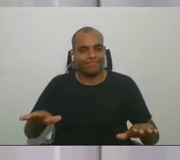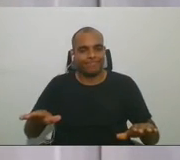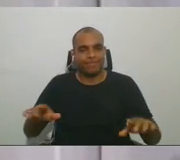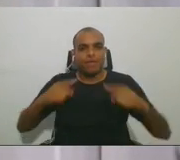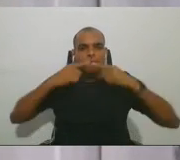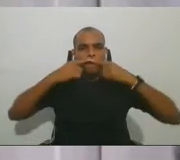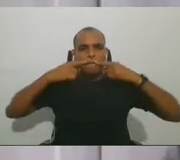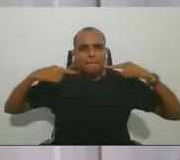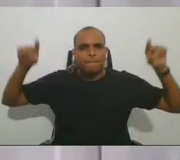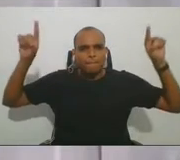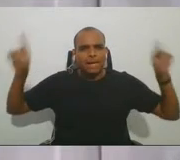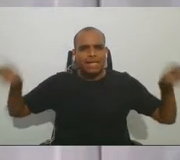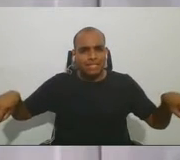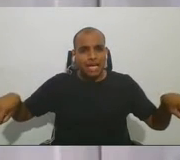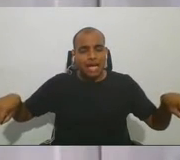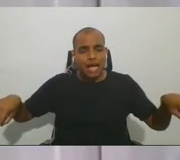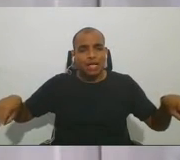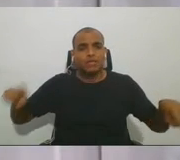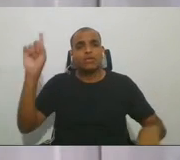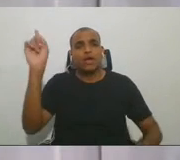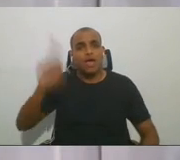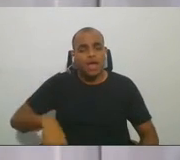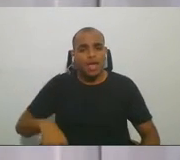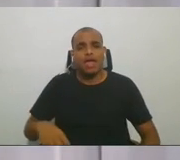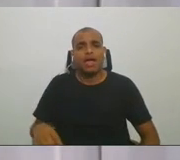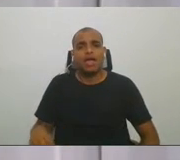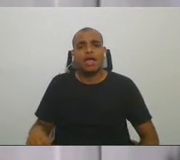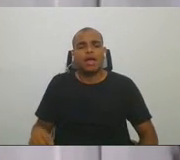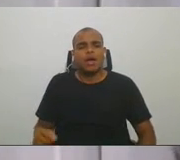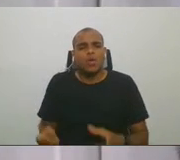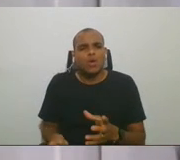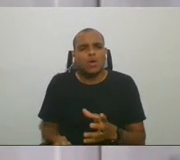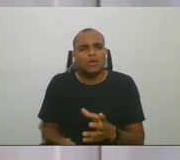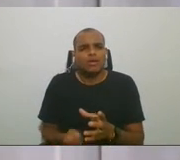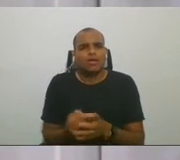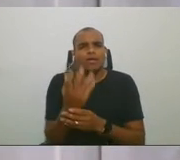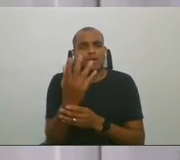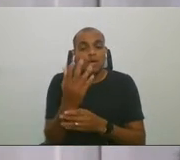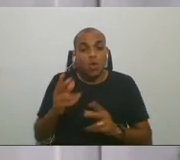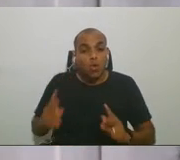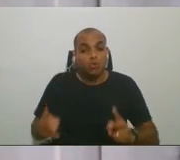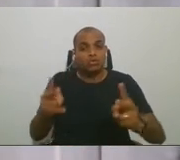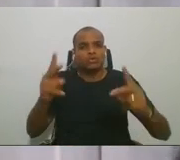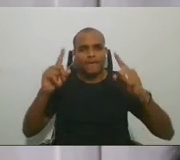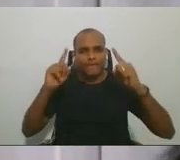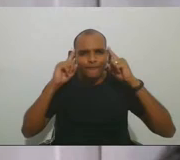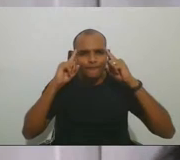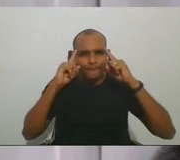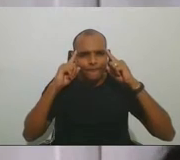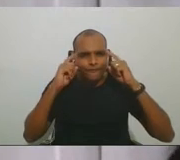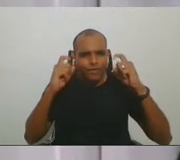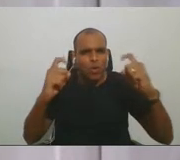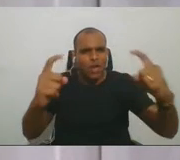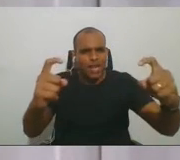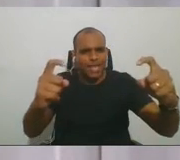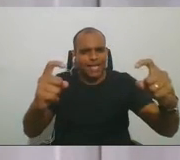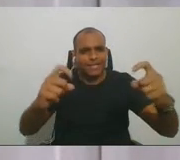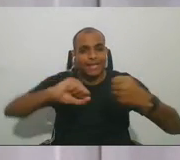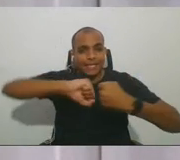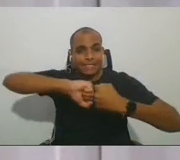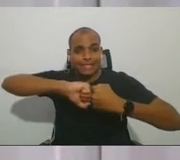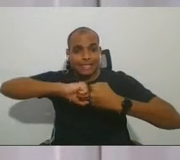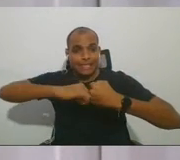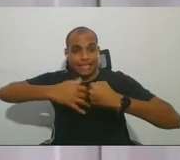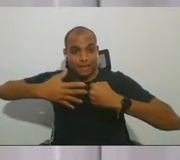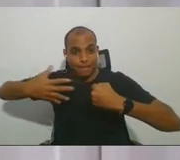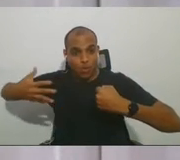patriarcado é uma formulação de continuidade violenta, de modo que uma